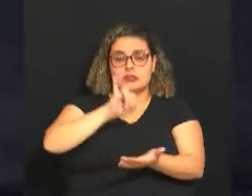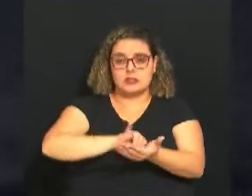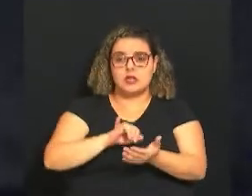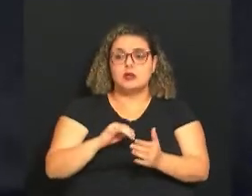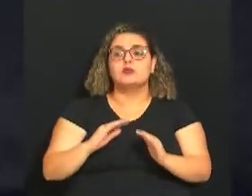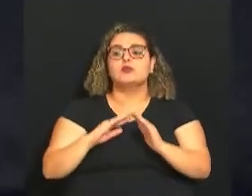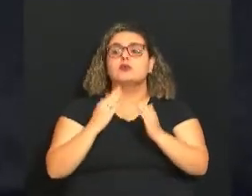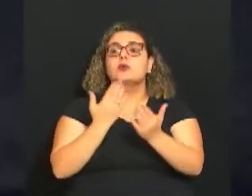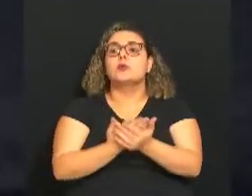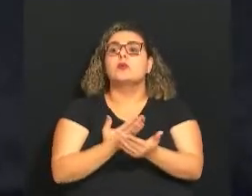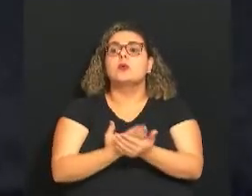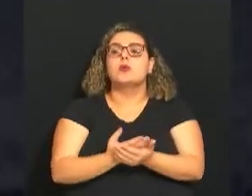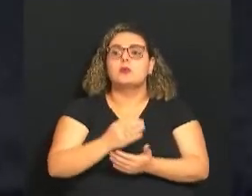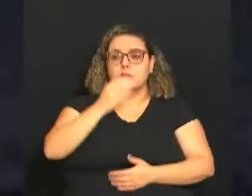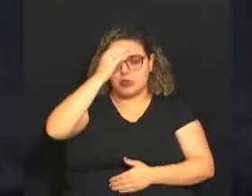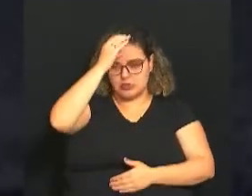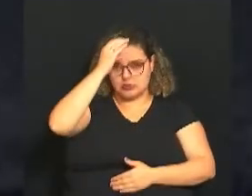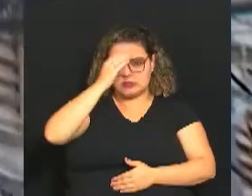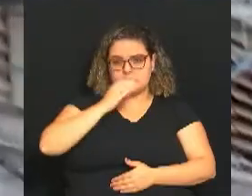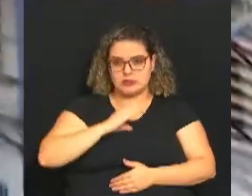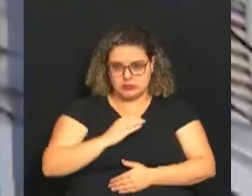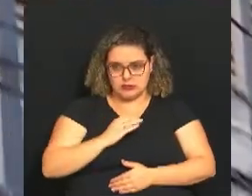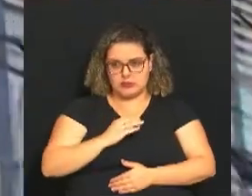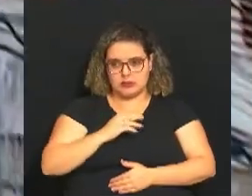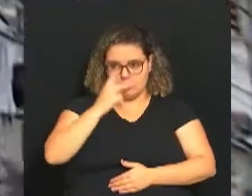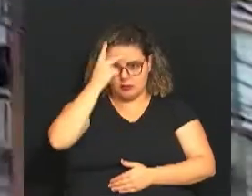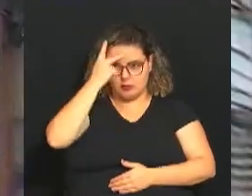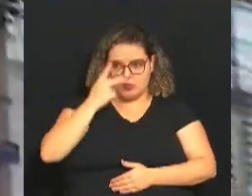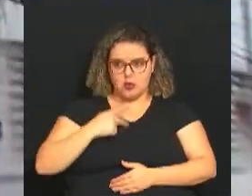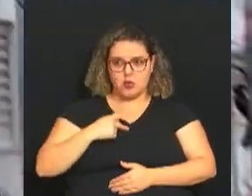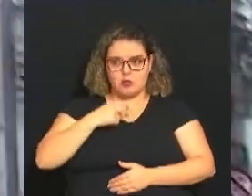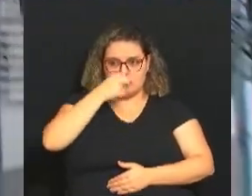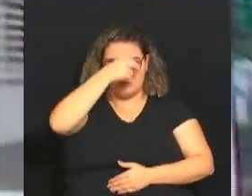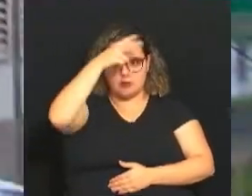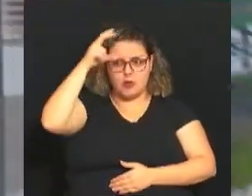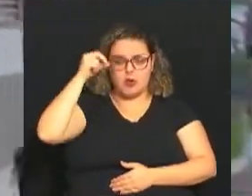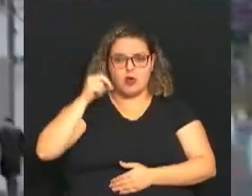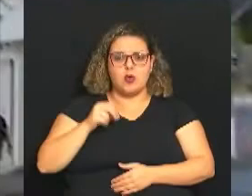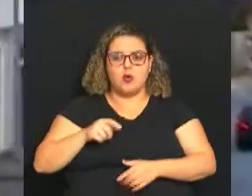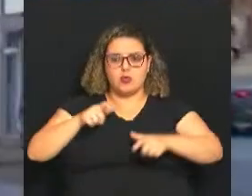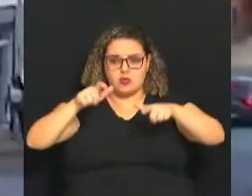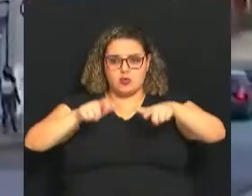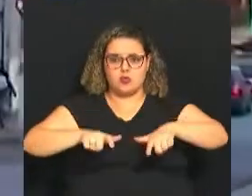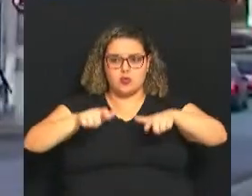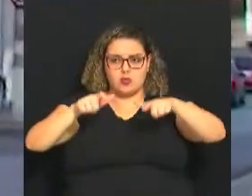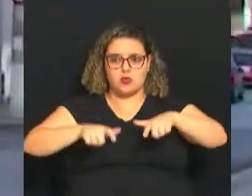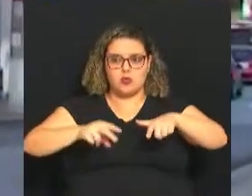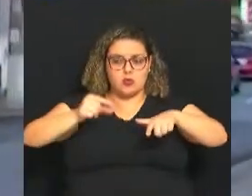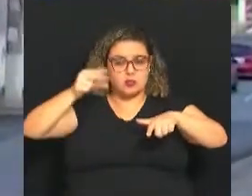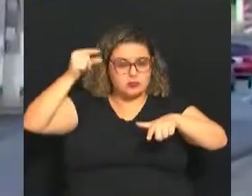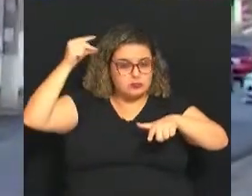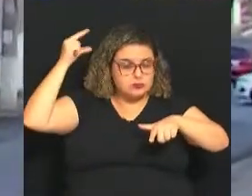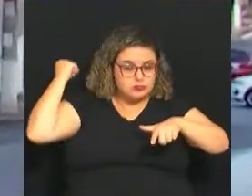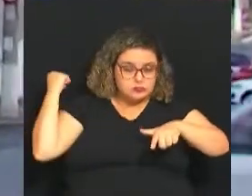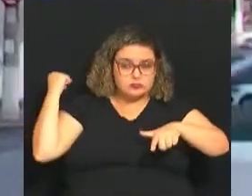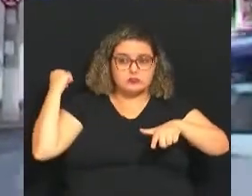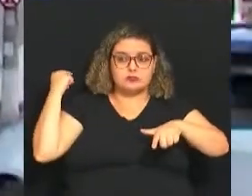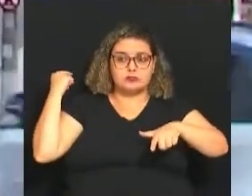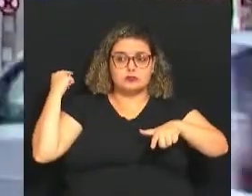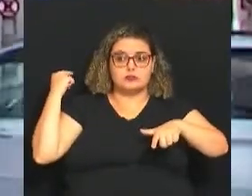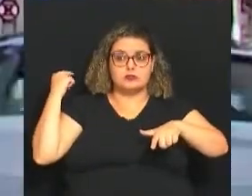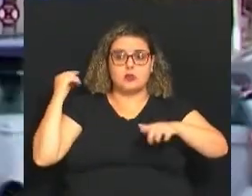Integral para a Cidadania pela Prefeitura. Ele será instalado no prédio onde funcionou por muitos anos os